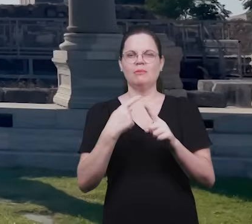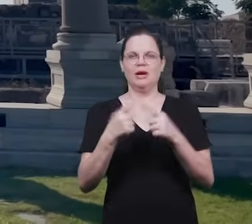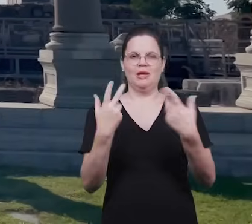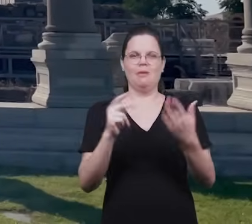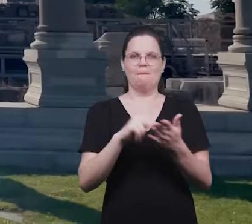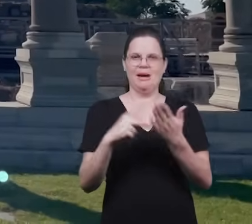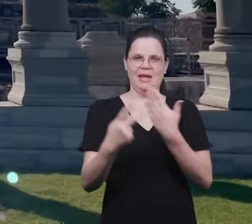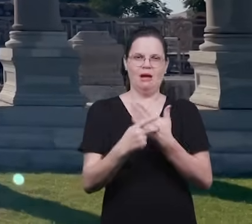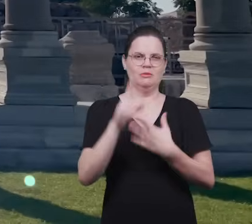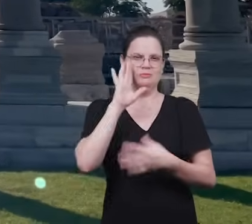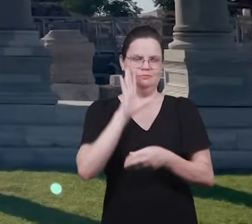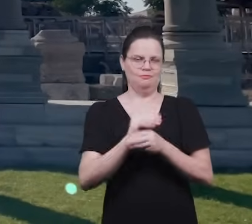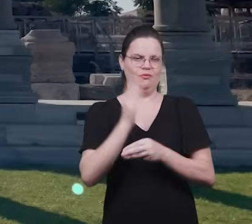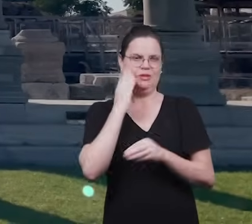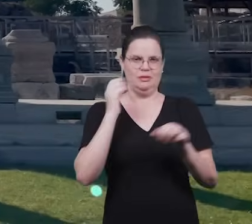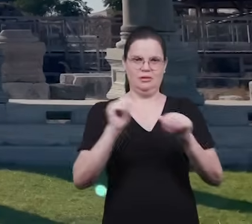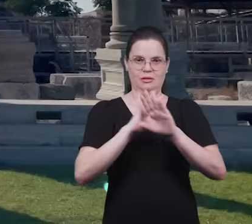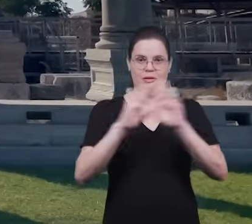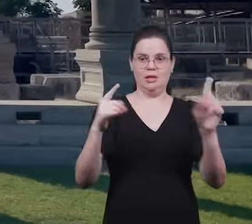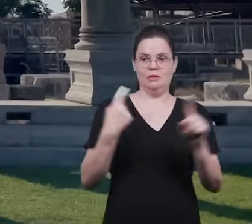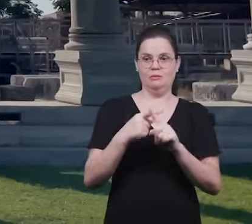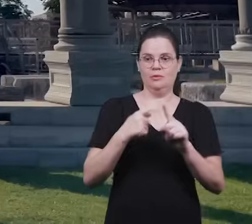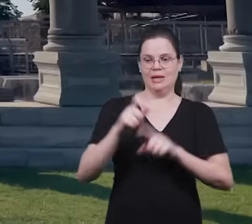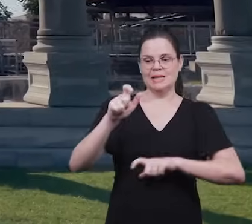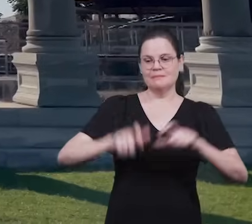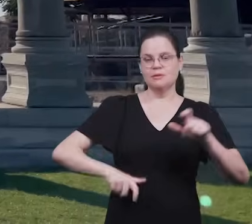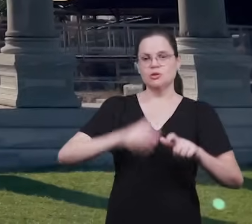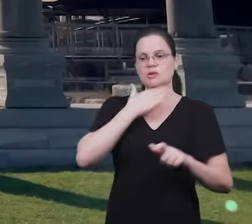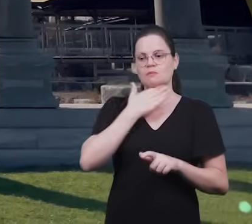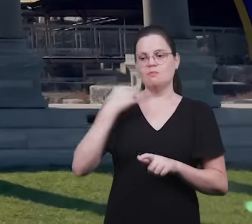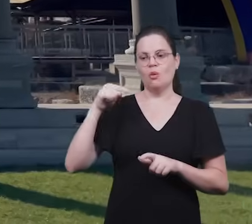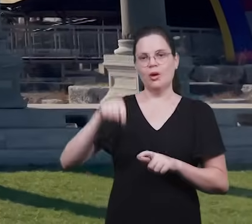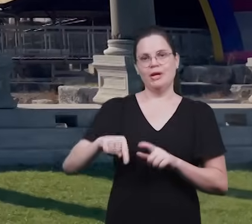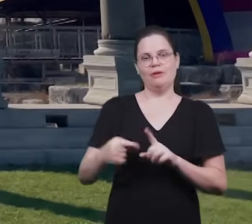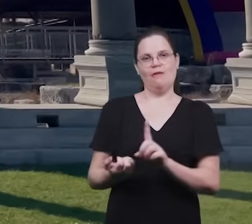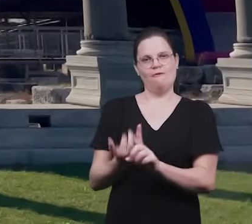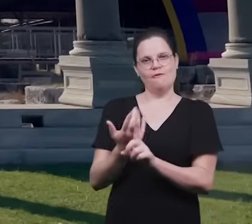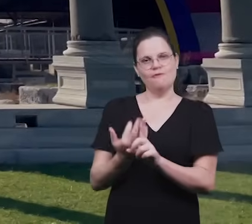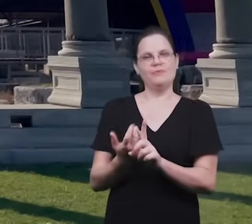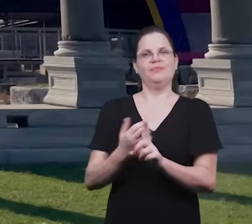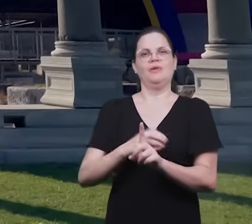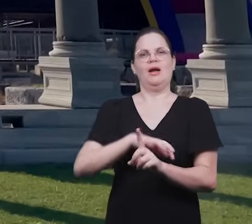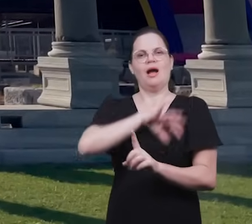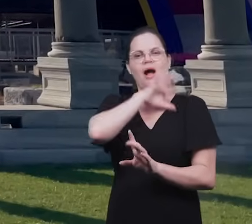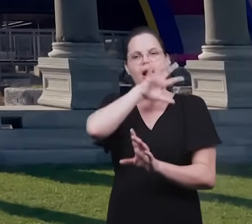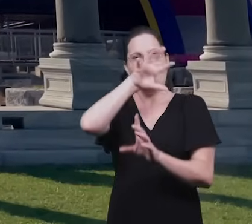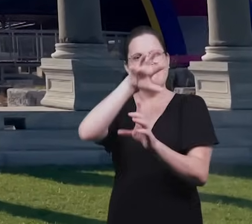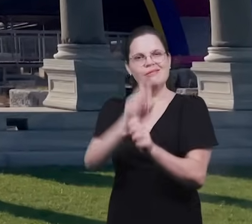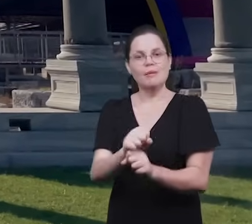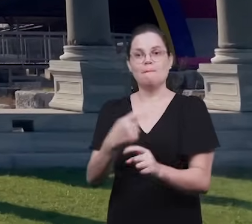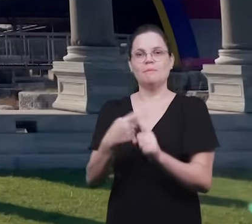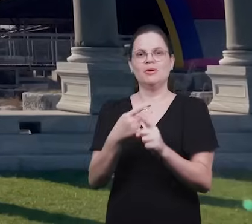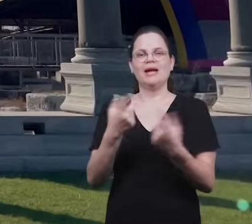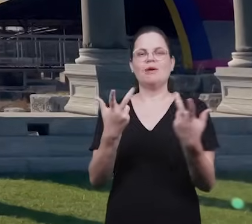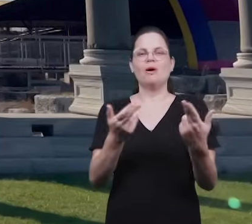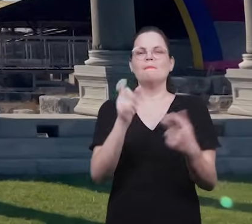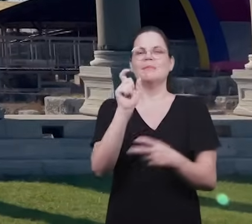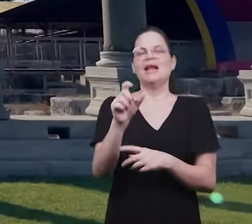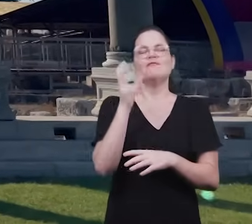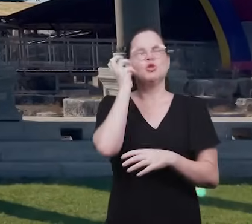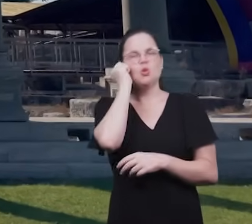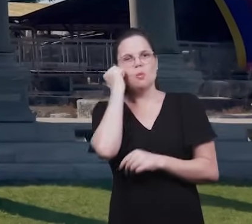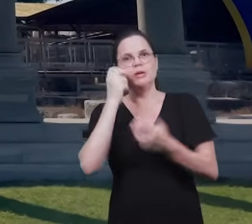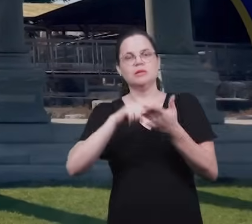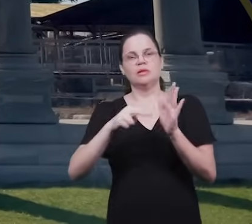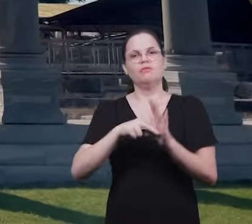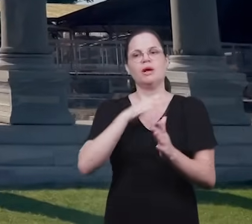correspondente, enquanto os irmãos dormiam nas cruzes, fogueiras e arenas, ou seja, dormindo pela morte física, alguém